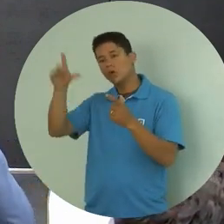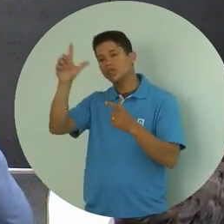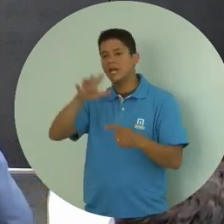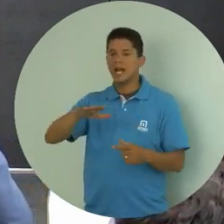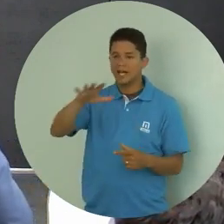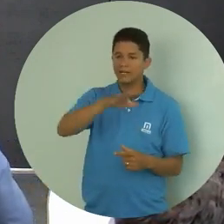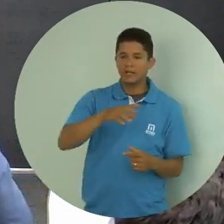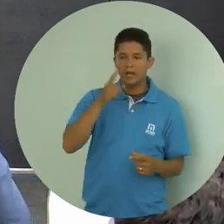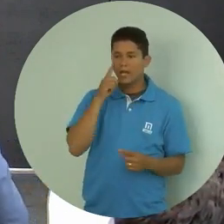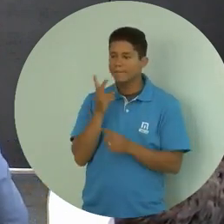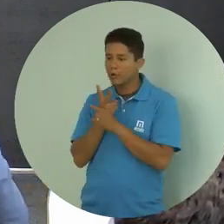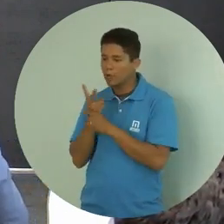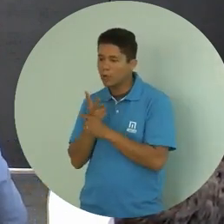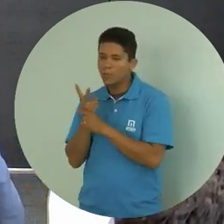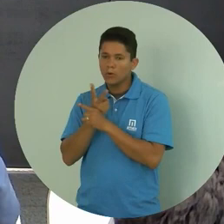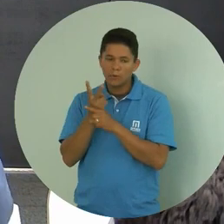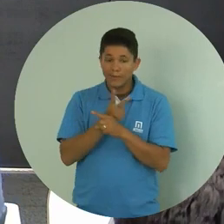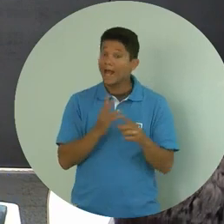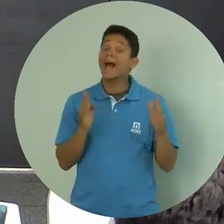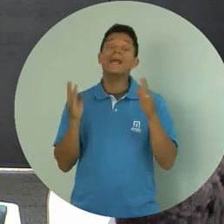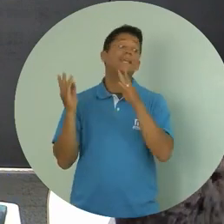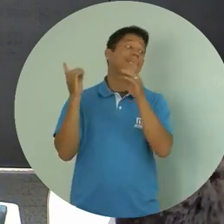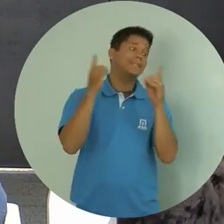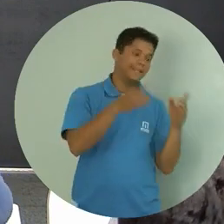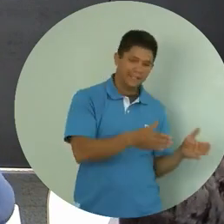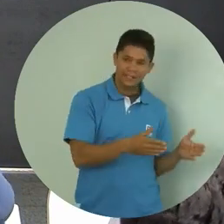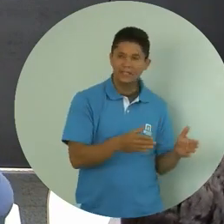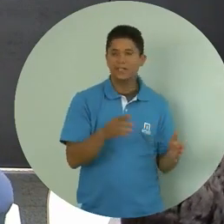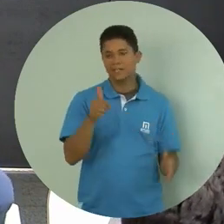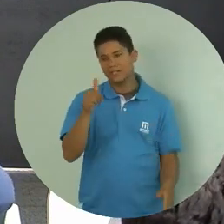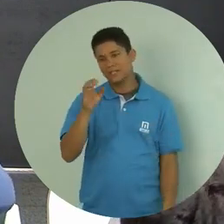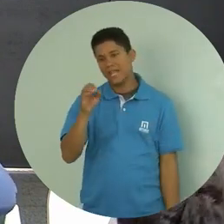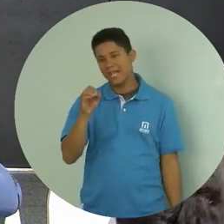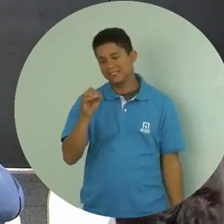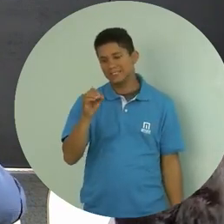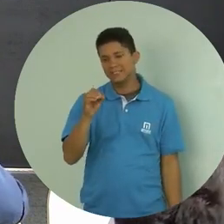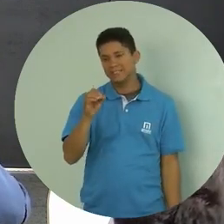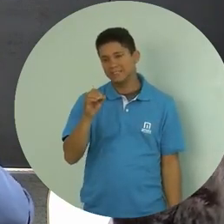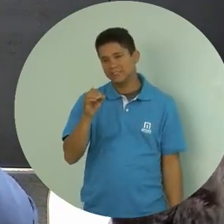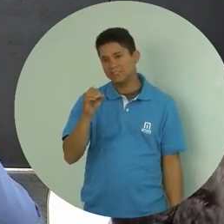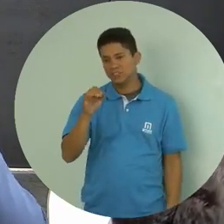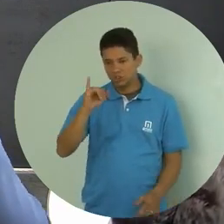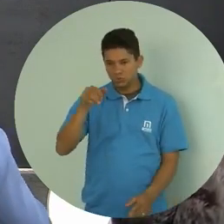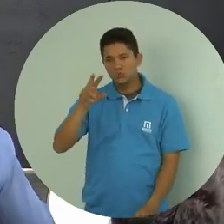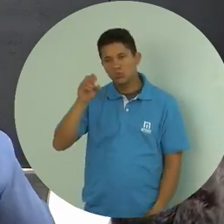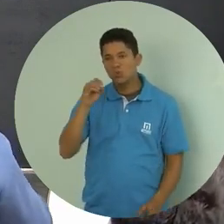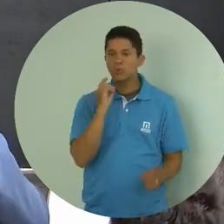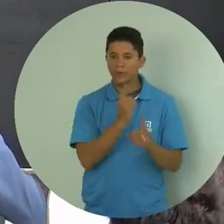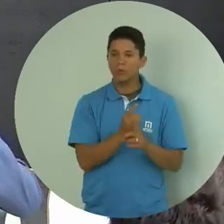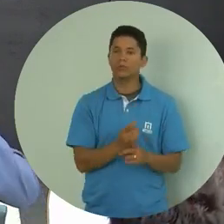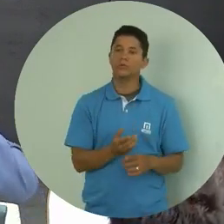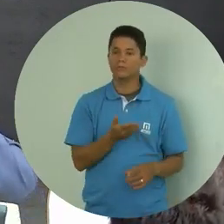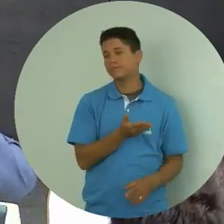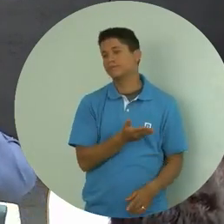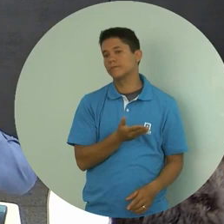dar certo. E só em 10/7, a gente tem uma curva que ela mostra perfeitamente as concretagens